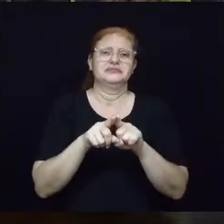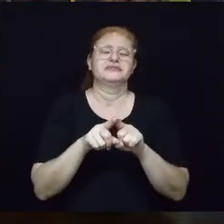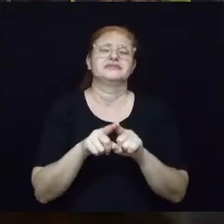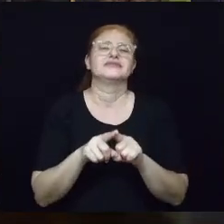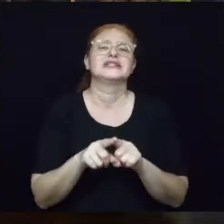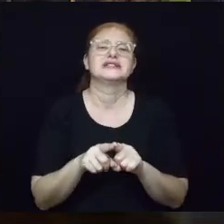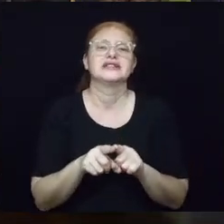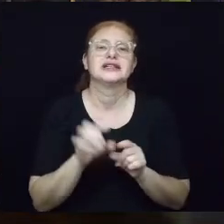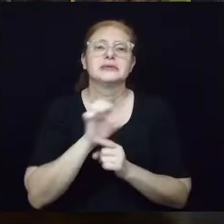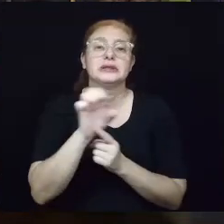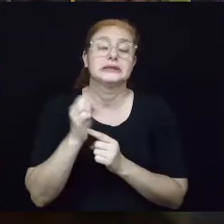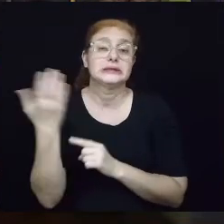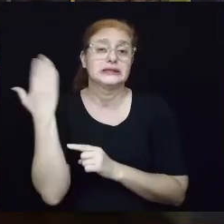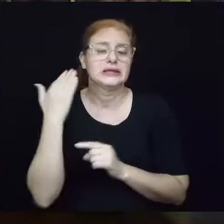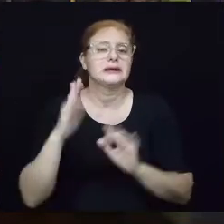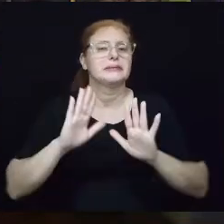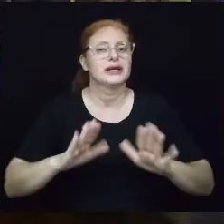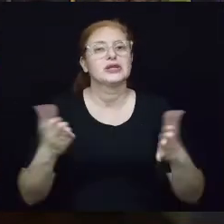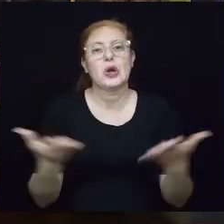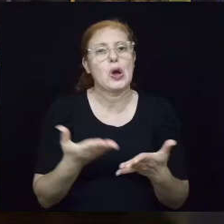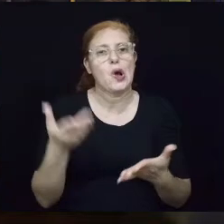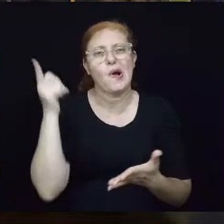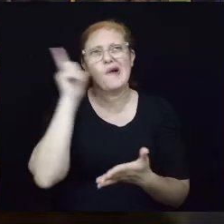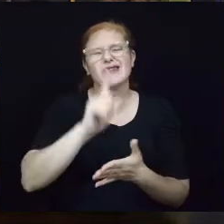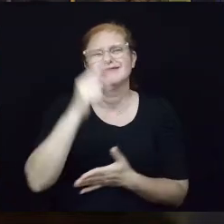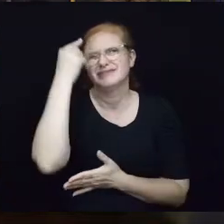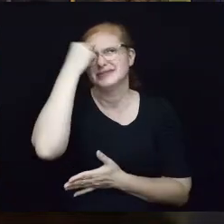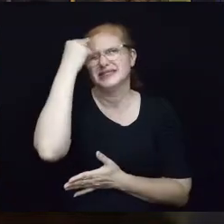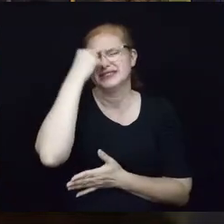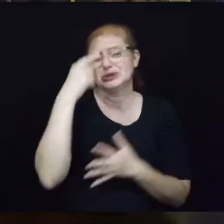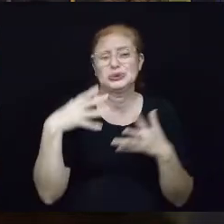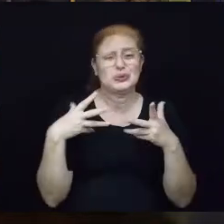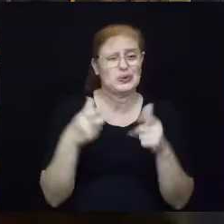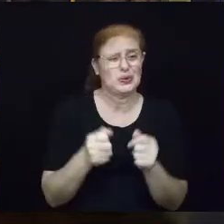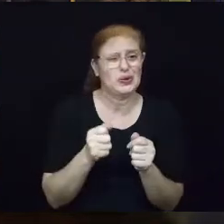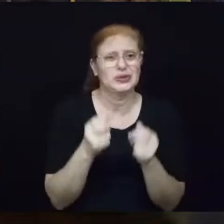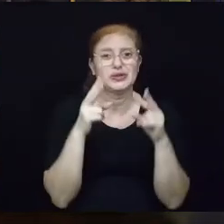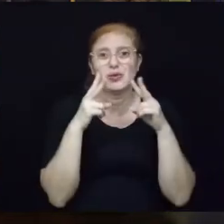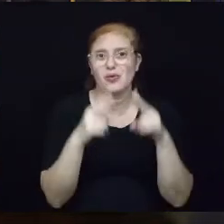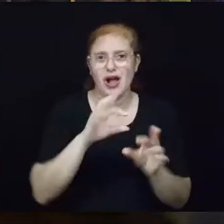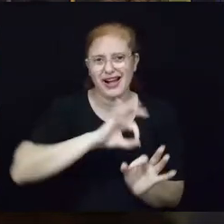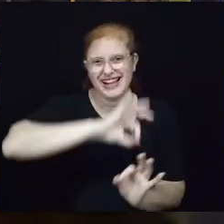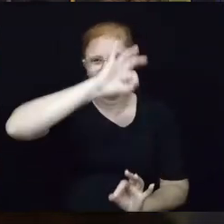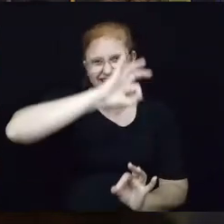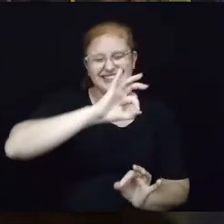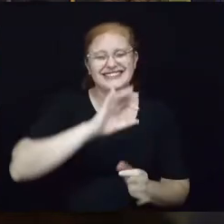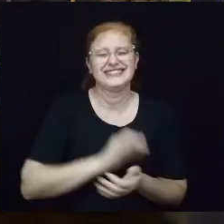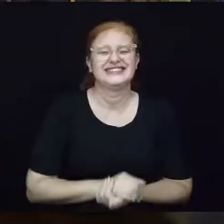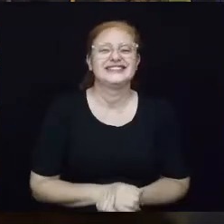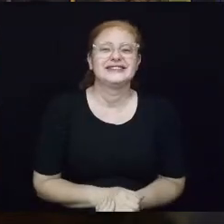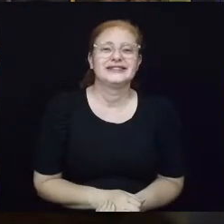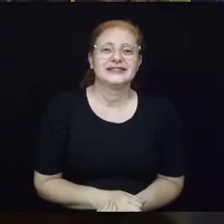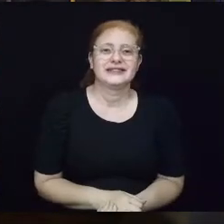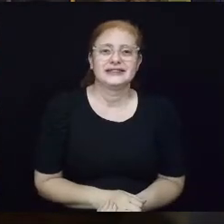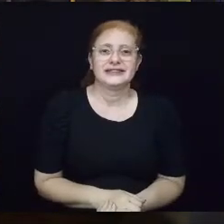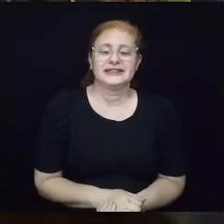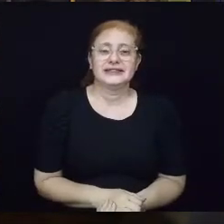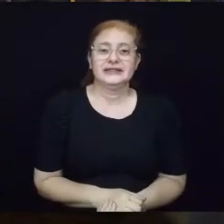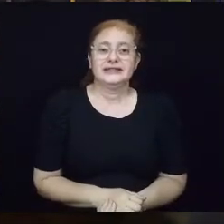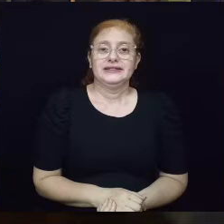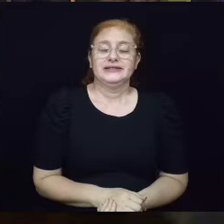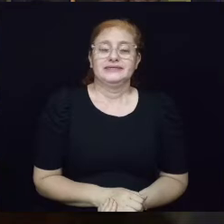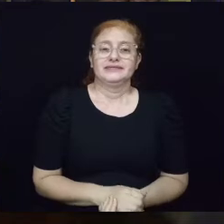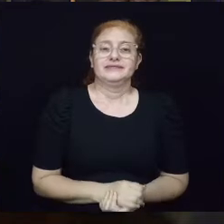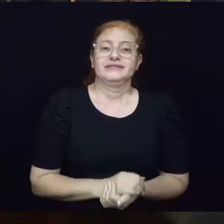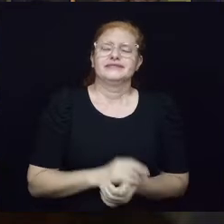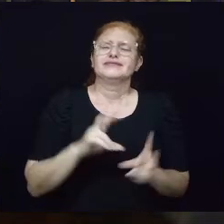Também. Mas hoje não conseguiria pensar todas iguais e no mesmo tamanho. E